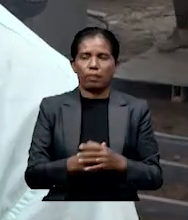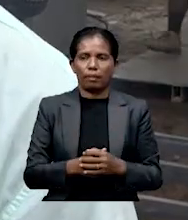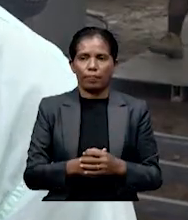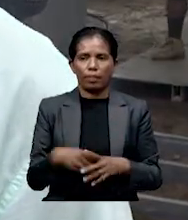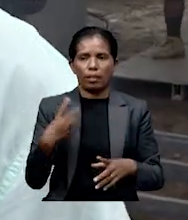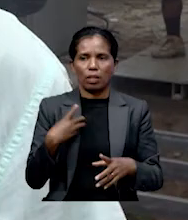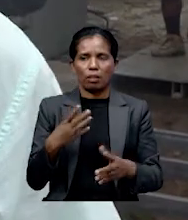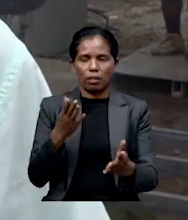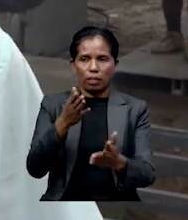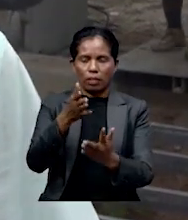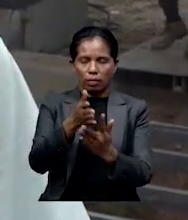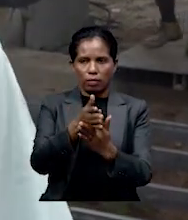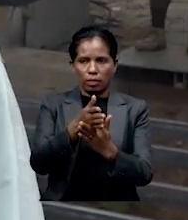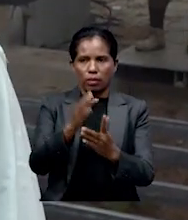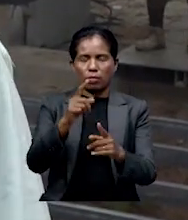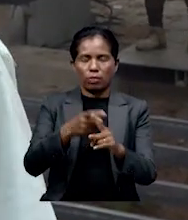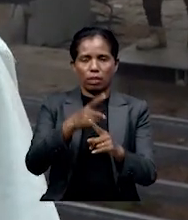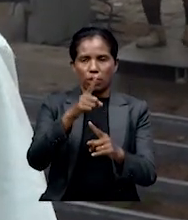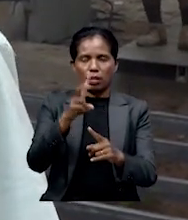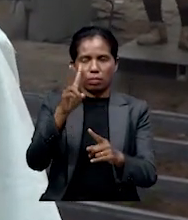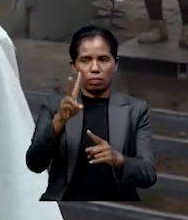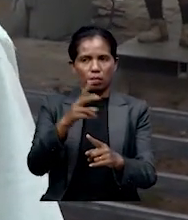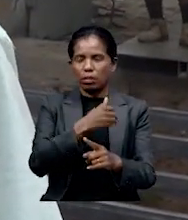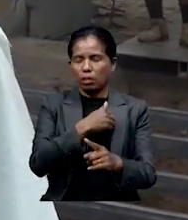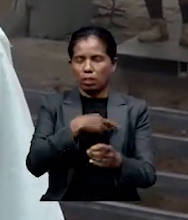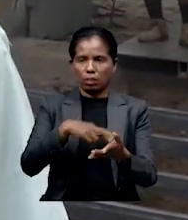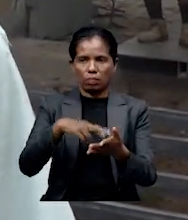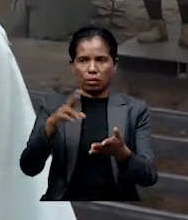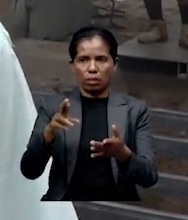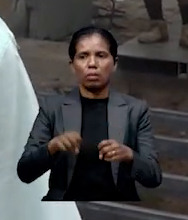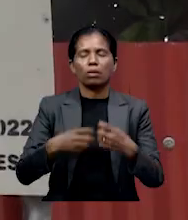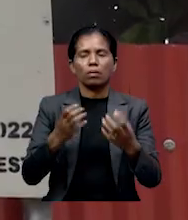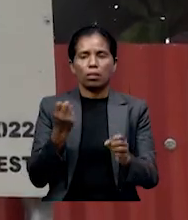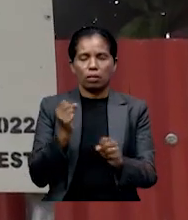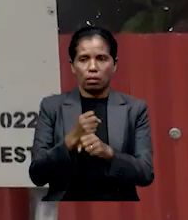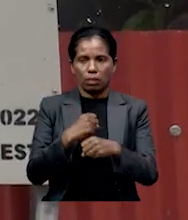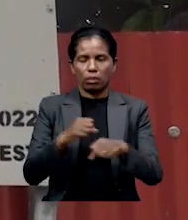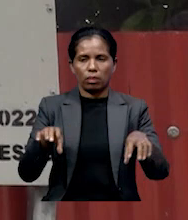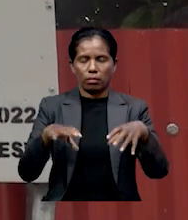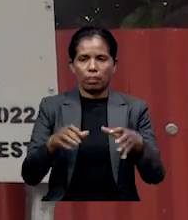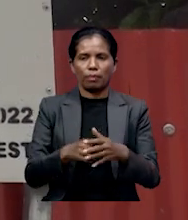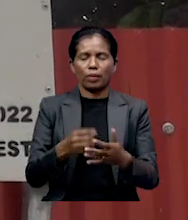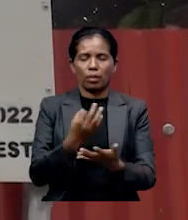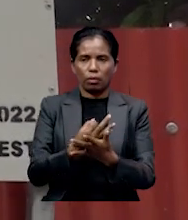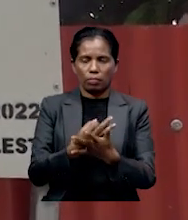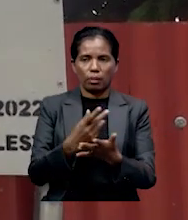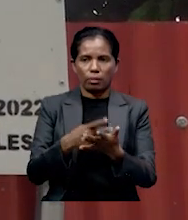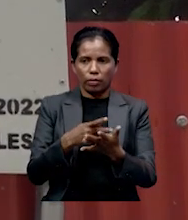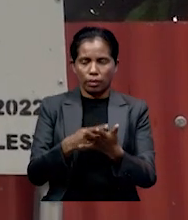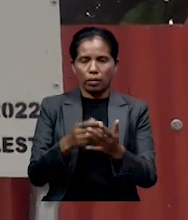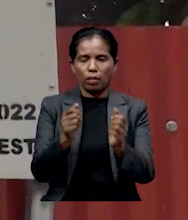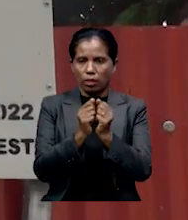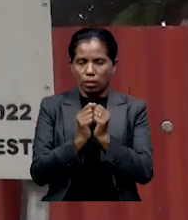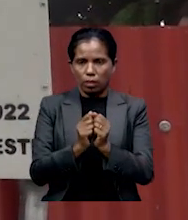amin hatamat iya. Fulan hilang mesti agar nus jangan apa losang peraturan sama thalus terbisu. Total orsamento ba projeto ne